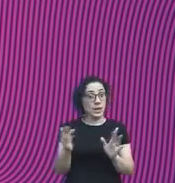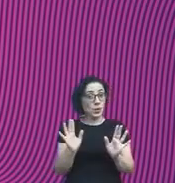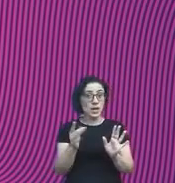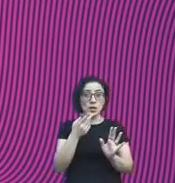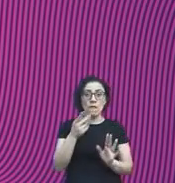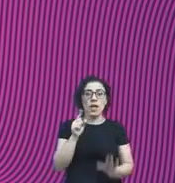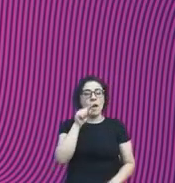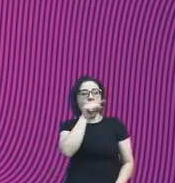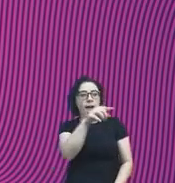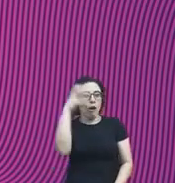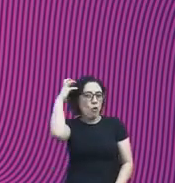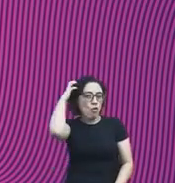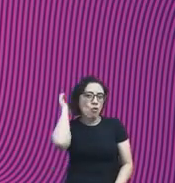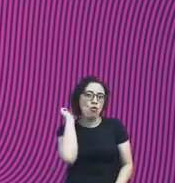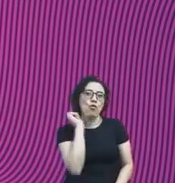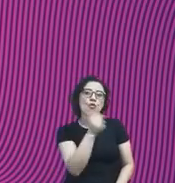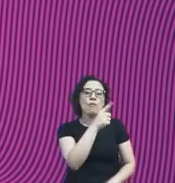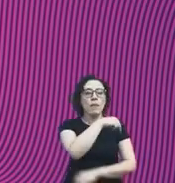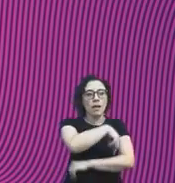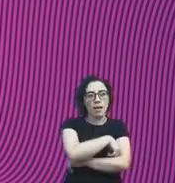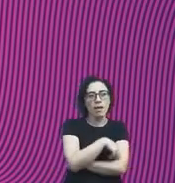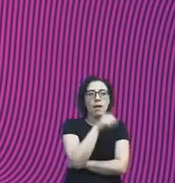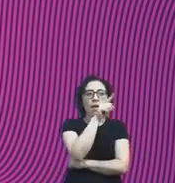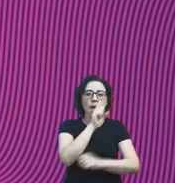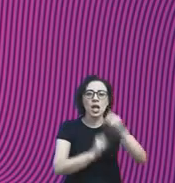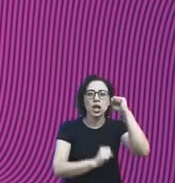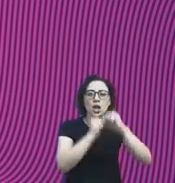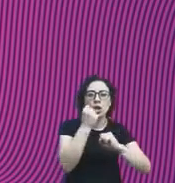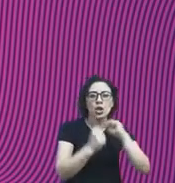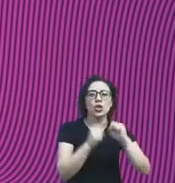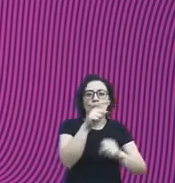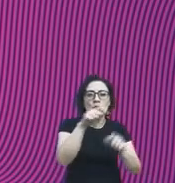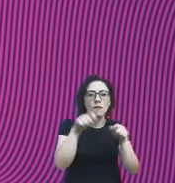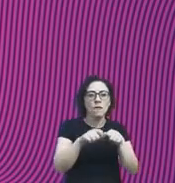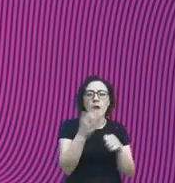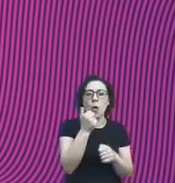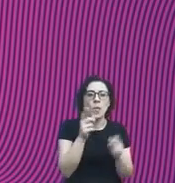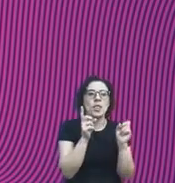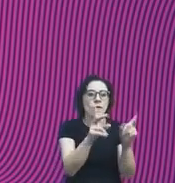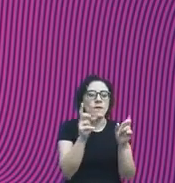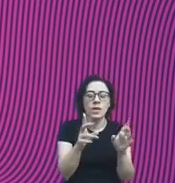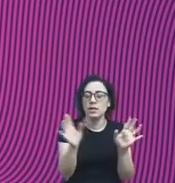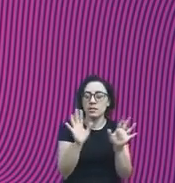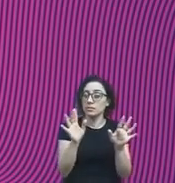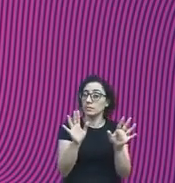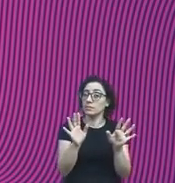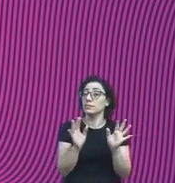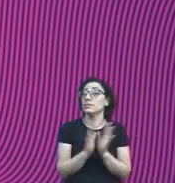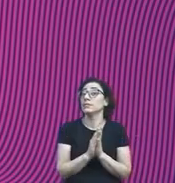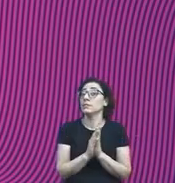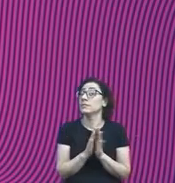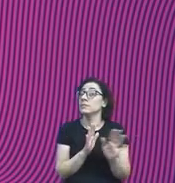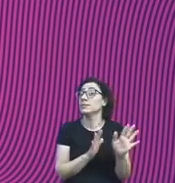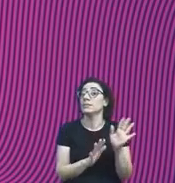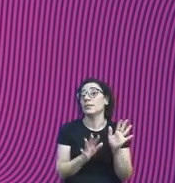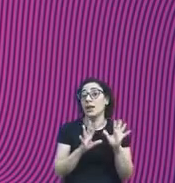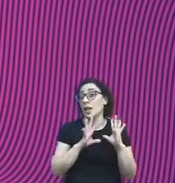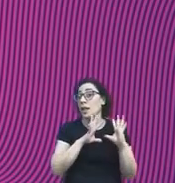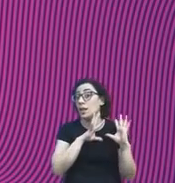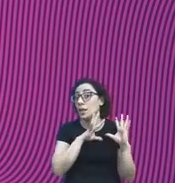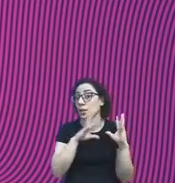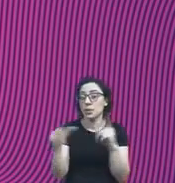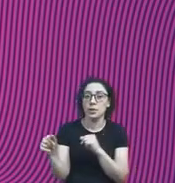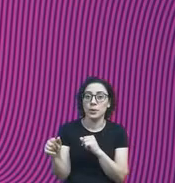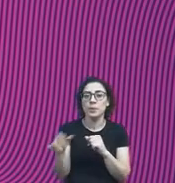Lanchonete de escola no Brasil é uma aula espetacularmente competente de tudo que não serve à saúde. Então, eu